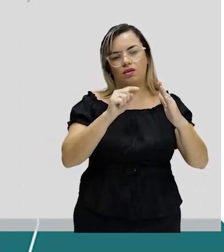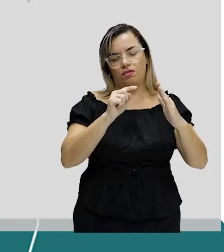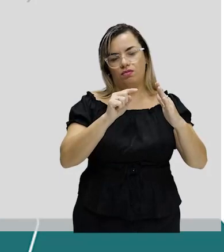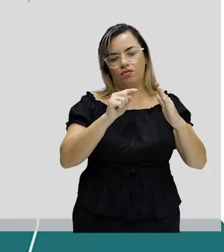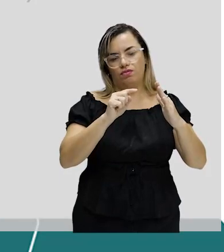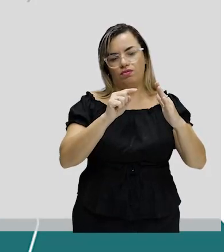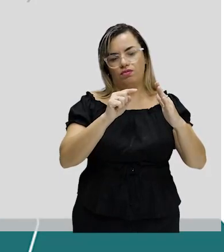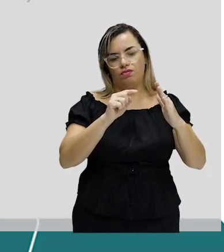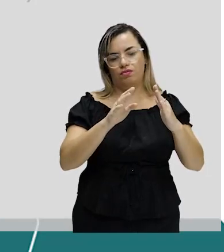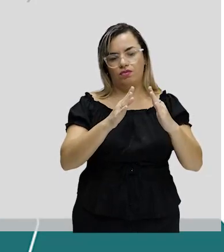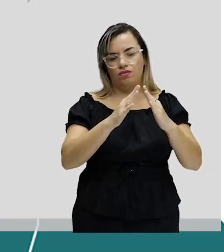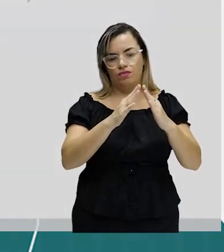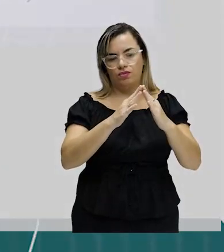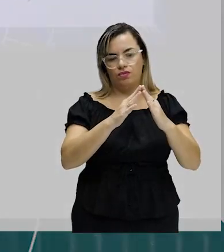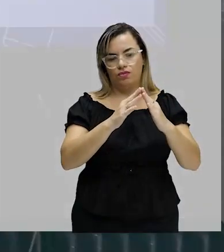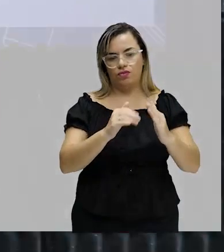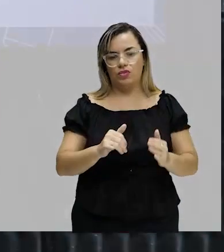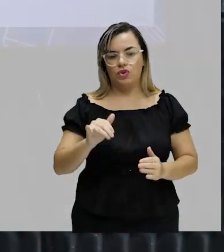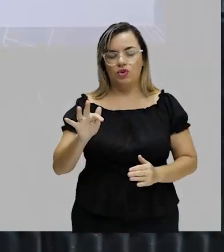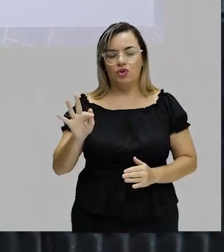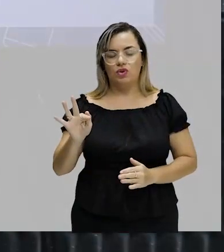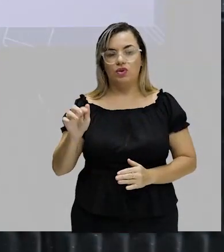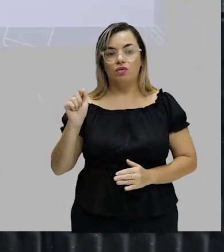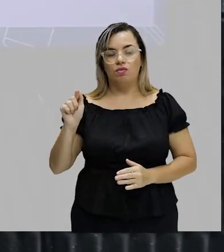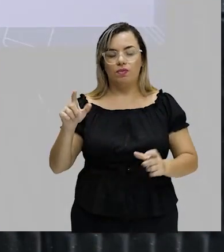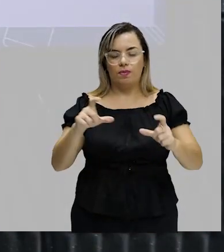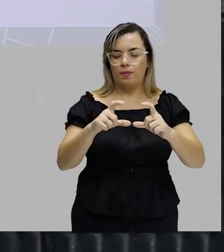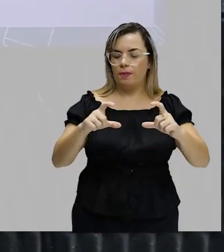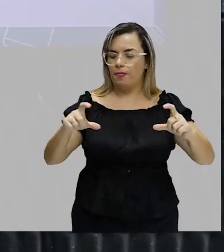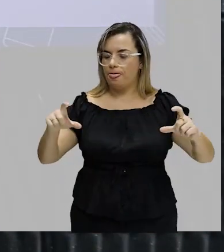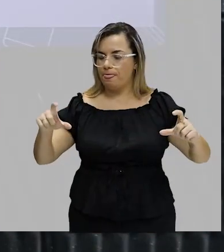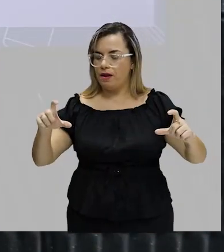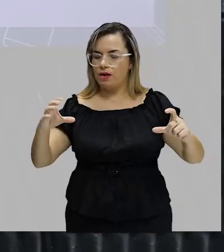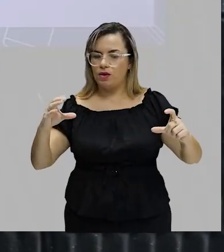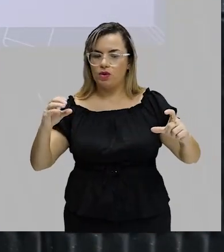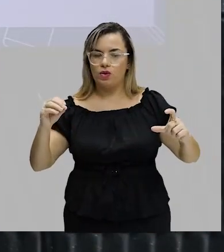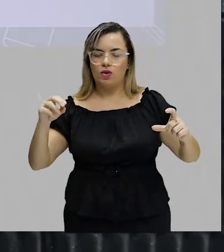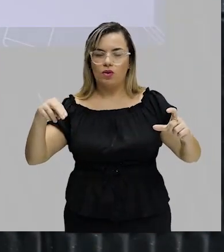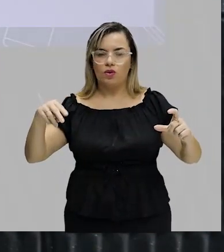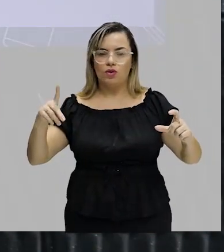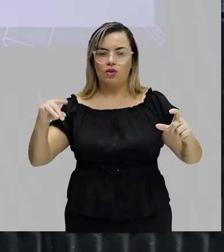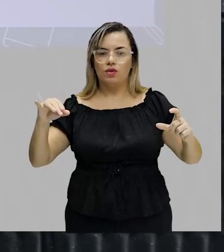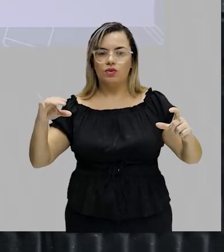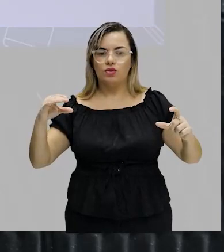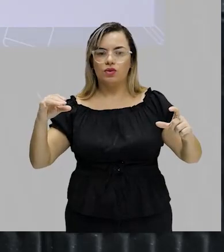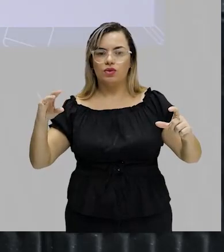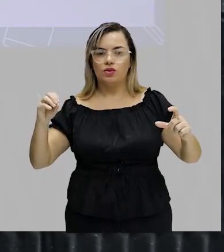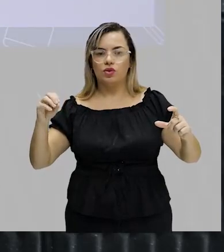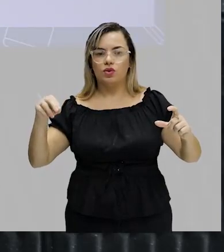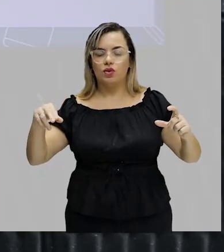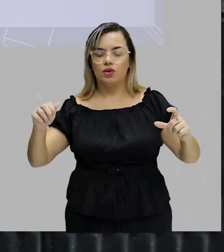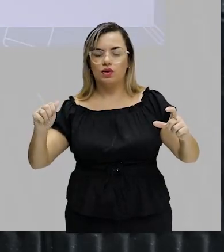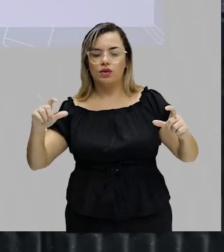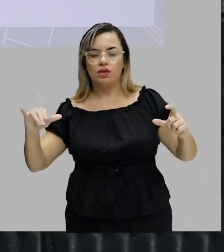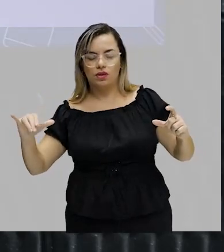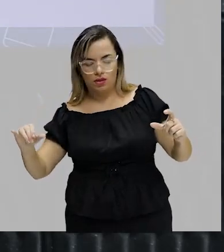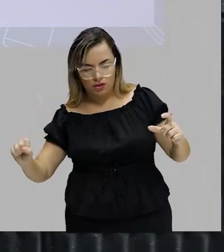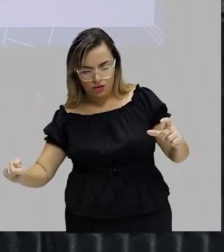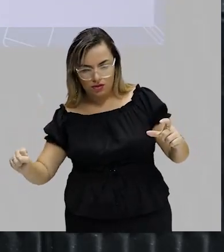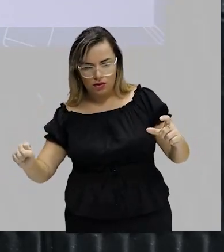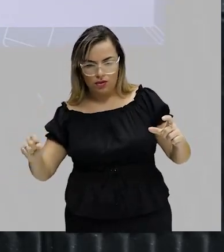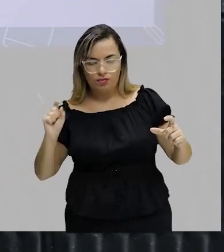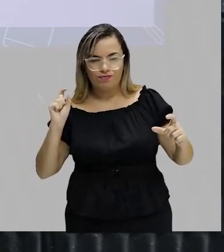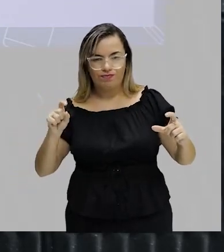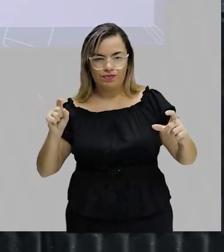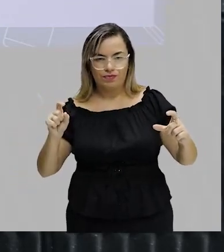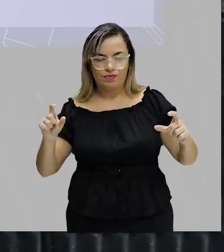orações usando if, nós chamamos de orações condicionais, que são orações que representam situações que estão condicionadas